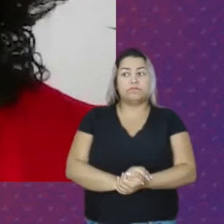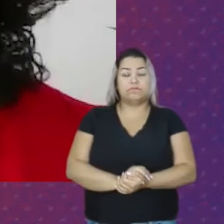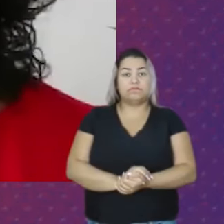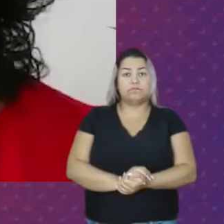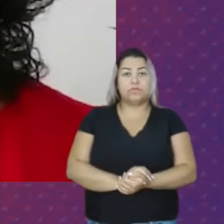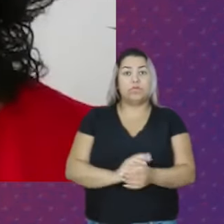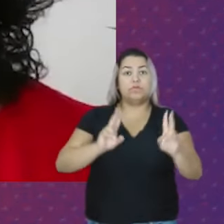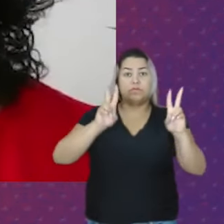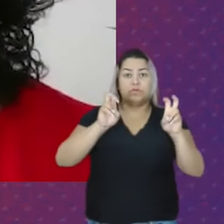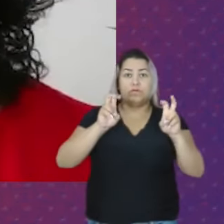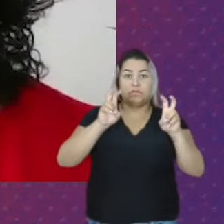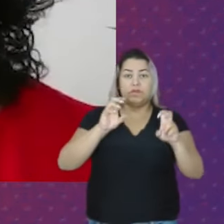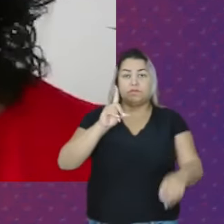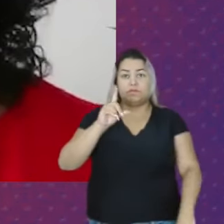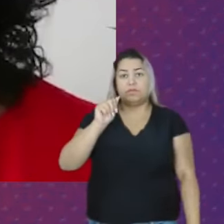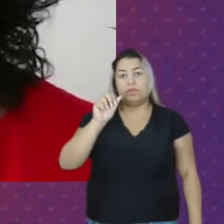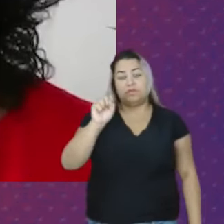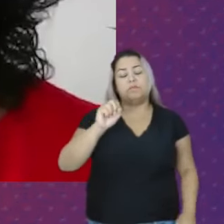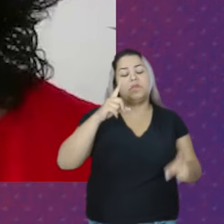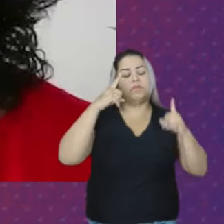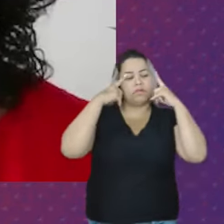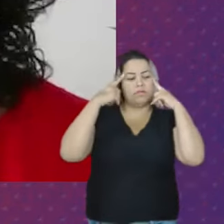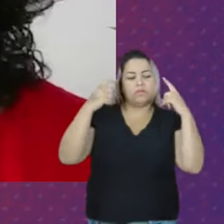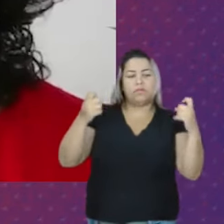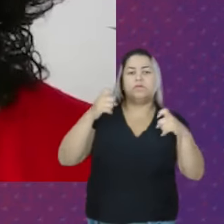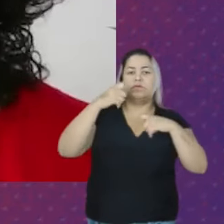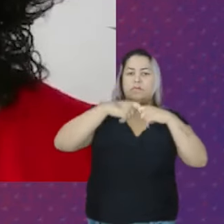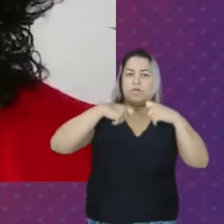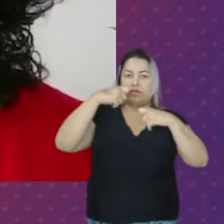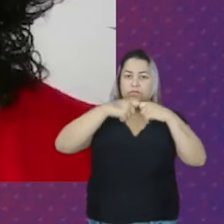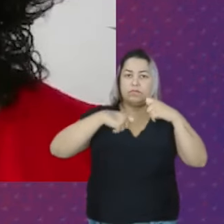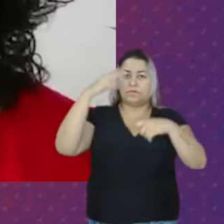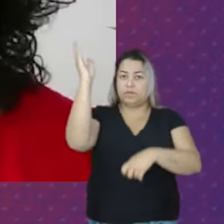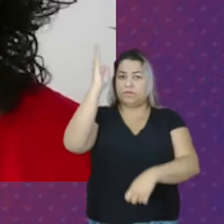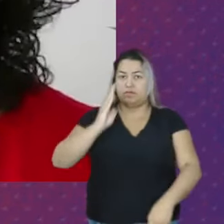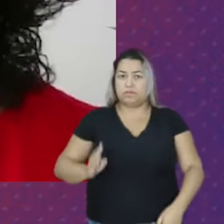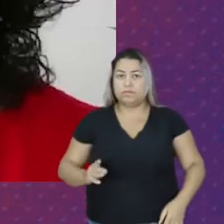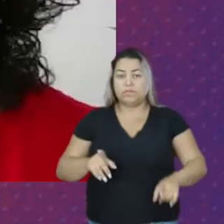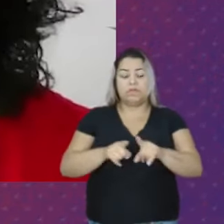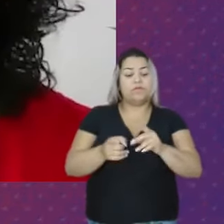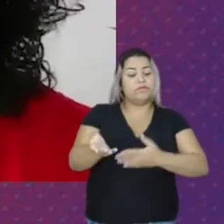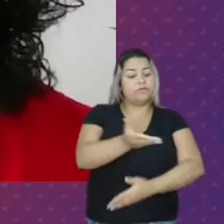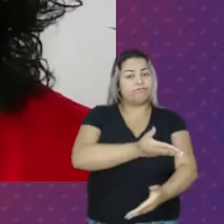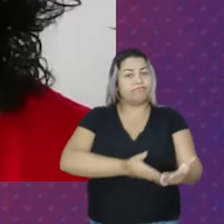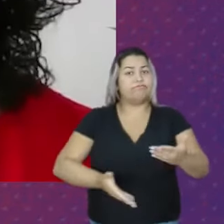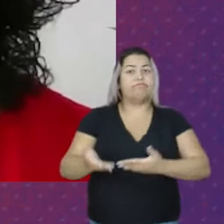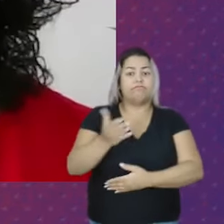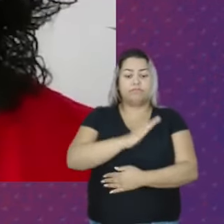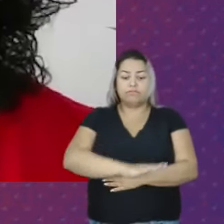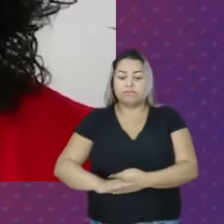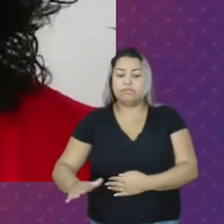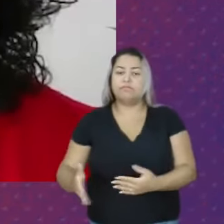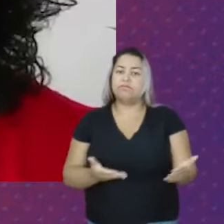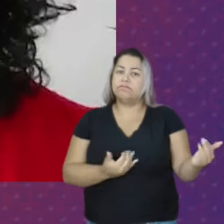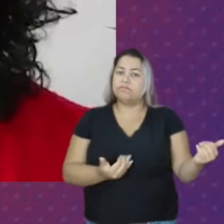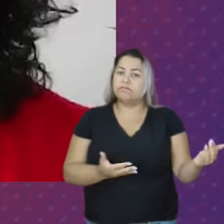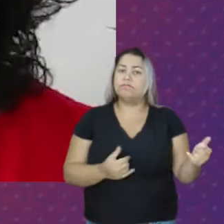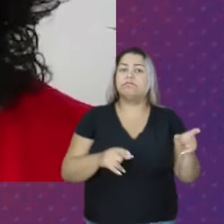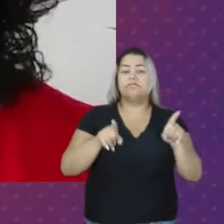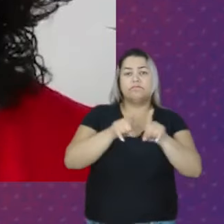pouco sobre os dados da violência sexual no Brasil, em especial daquelas envolvendo crianças e adolescentes. Tratamos um pouco sobre